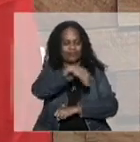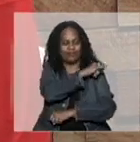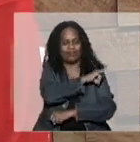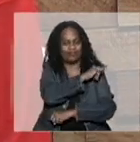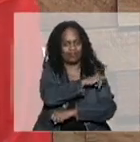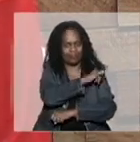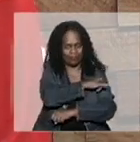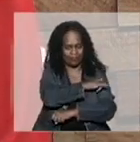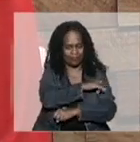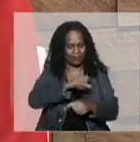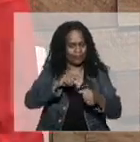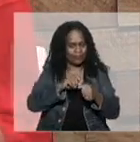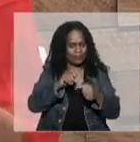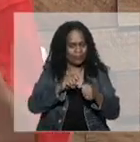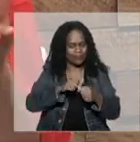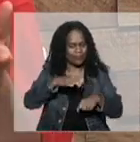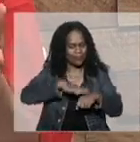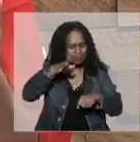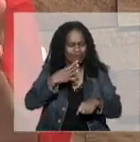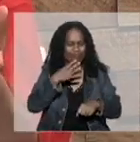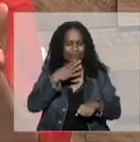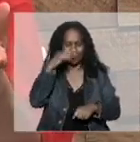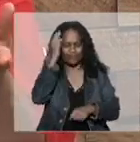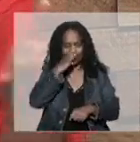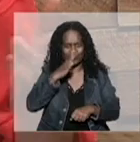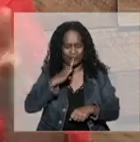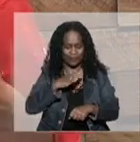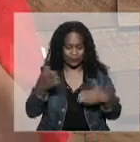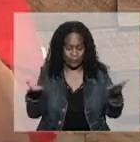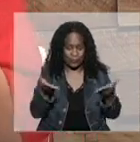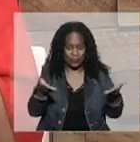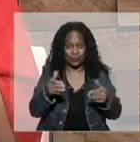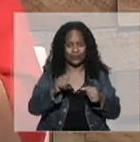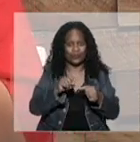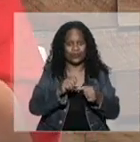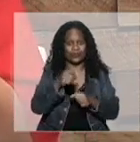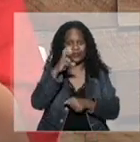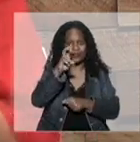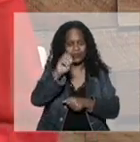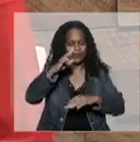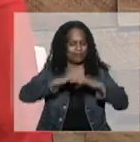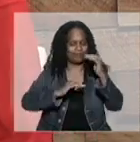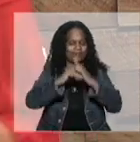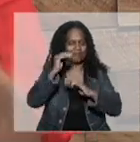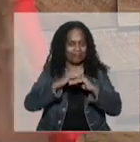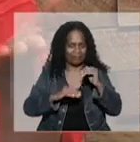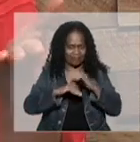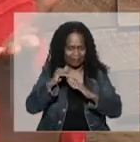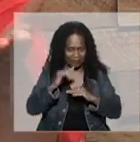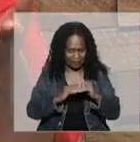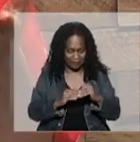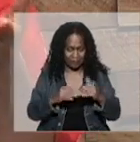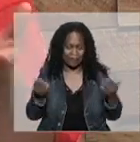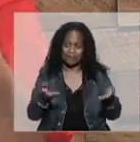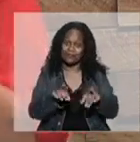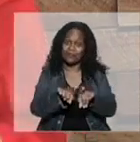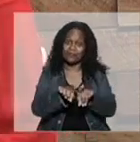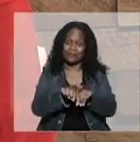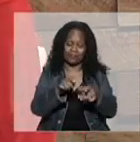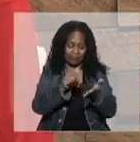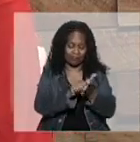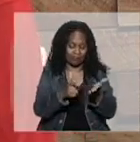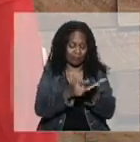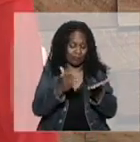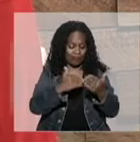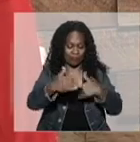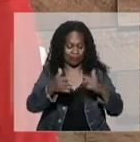cariocas. Tornou-se um dos locutores mais conhecidos do Brasil. Comemora 50 anos de profissão. E como parte das comemorações, ele